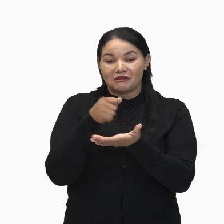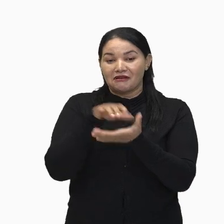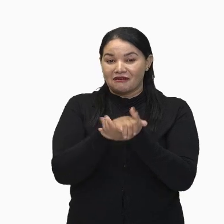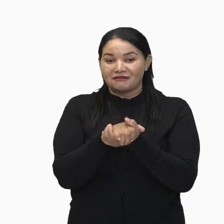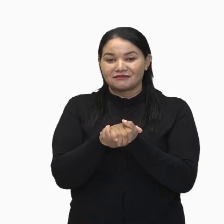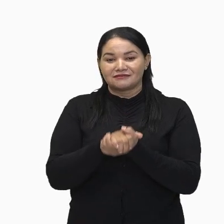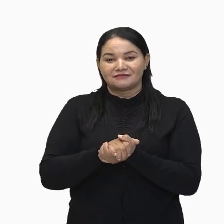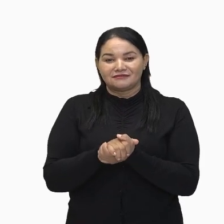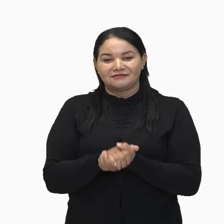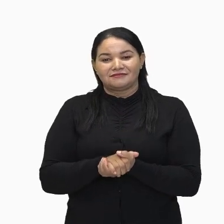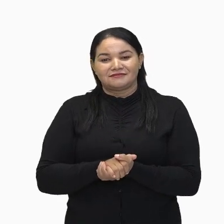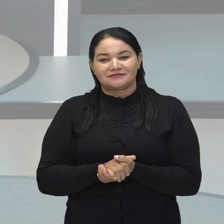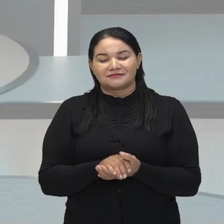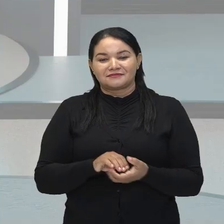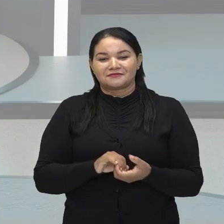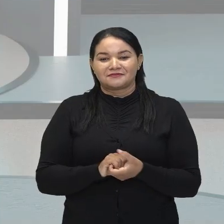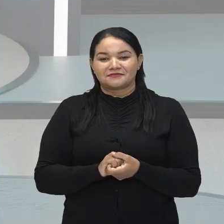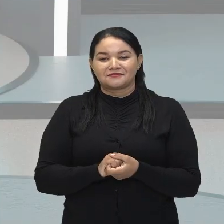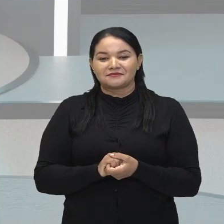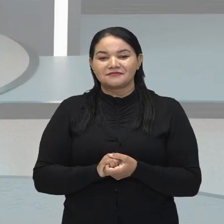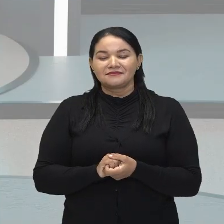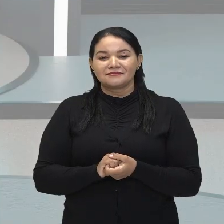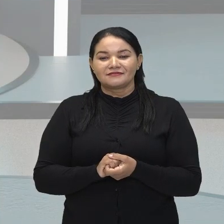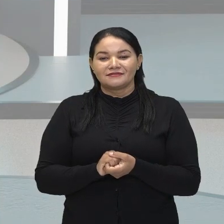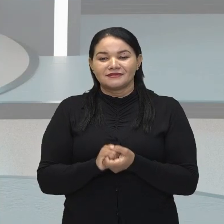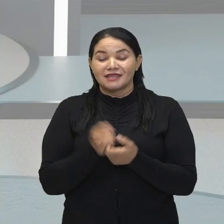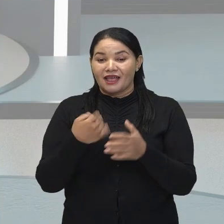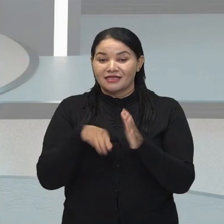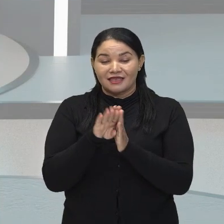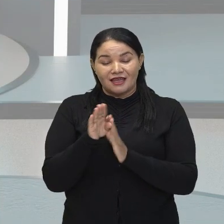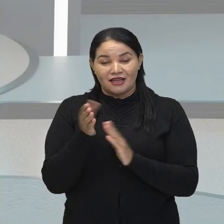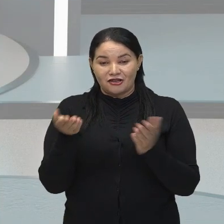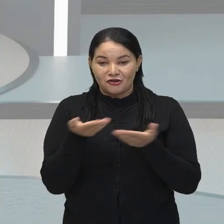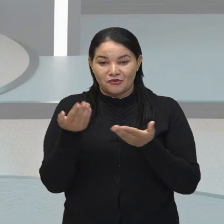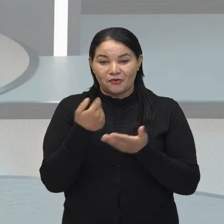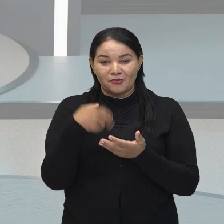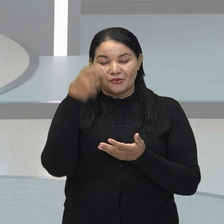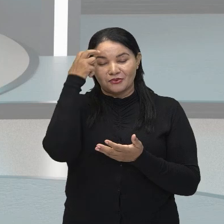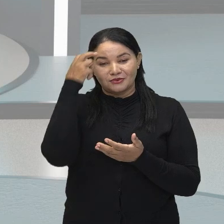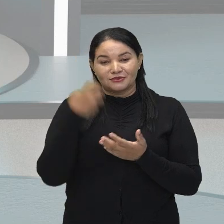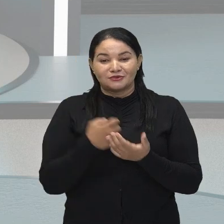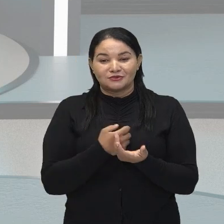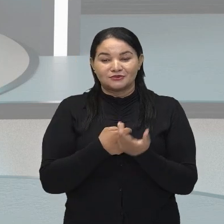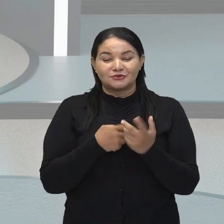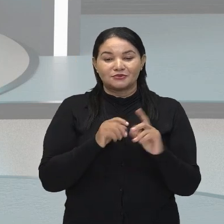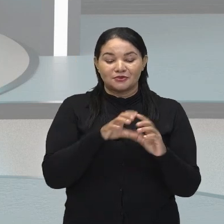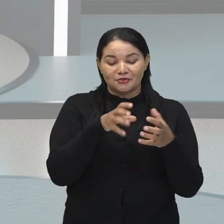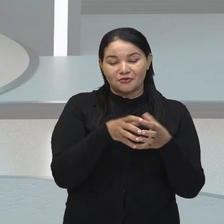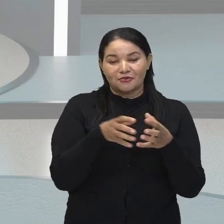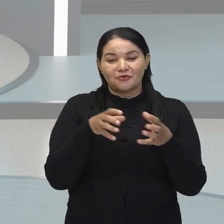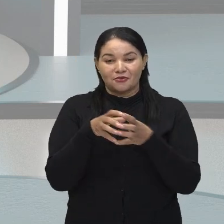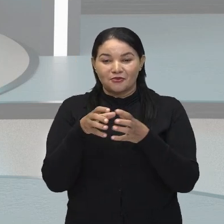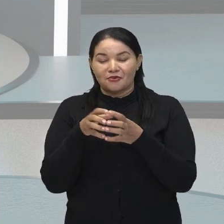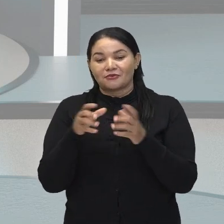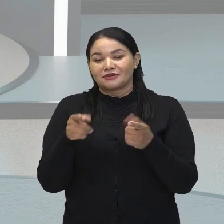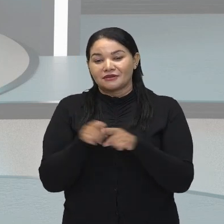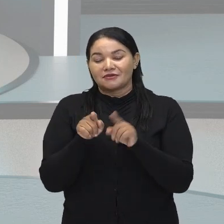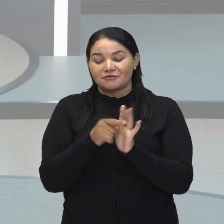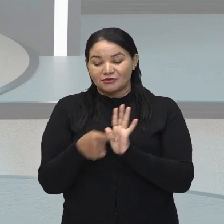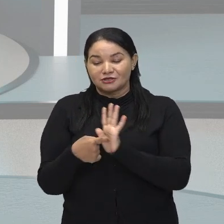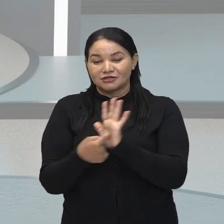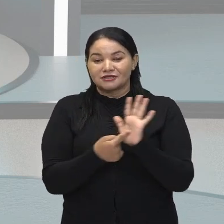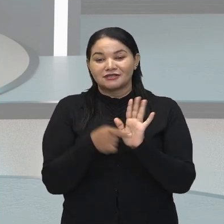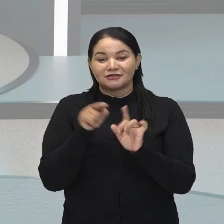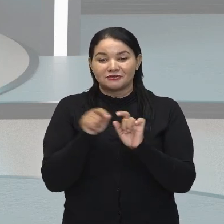até agora, cada cultura, cada povo vai mostrando também a questão das